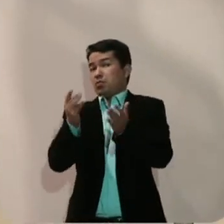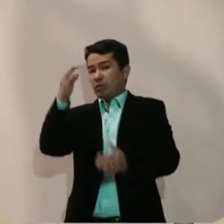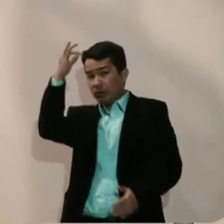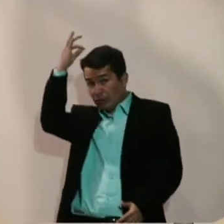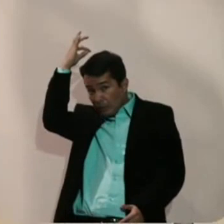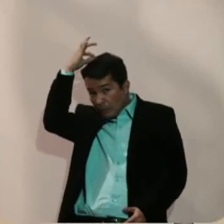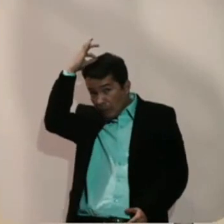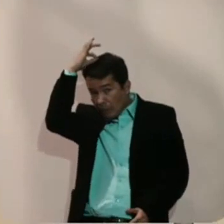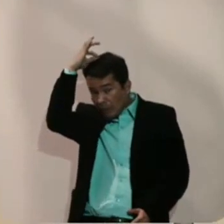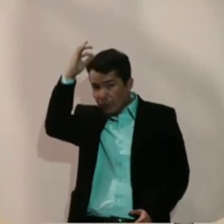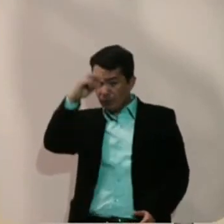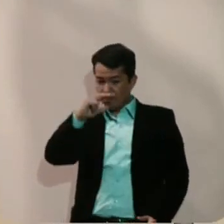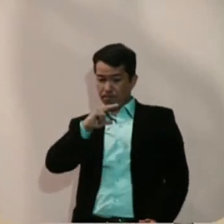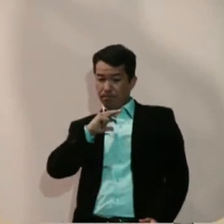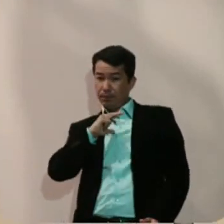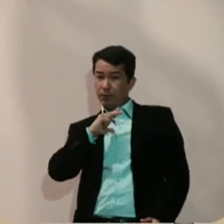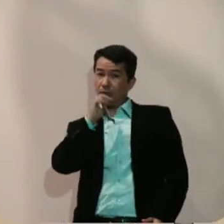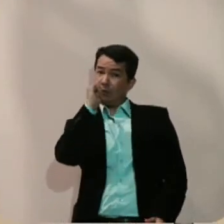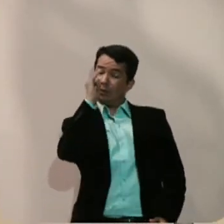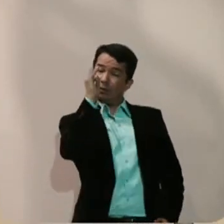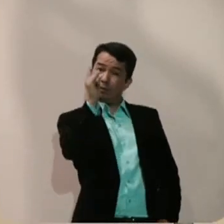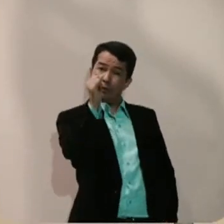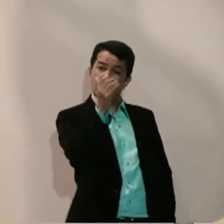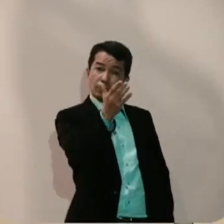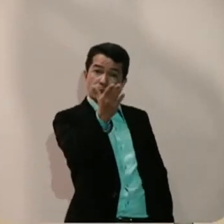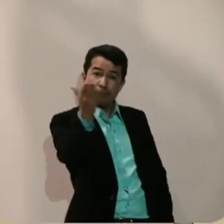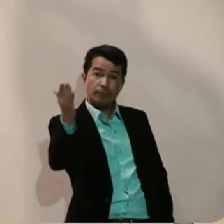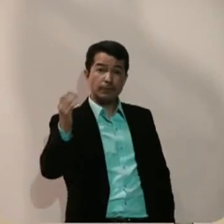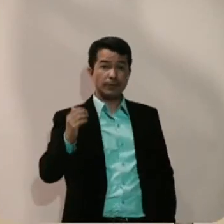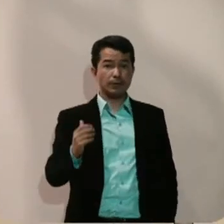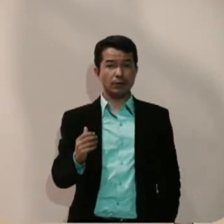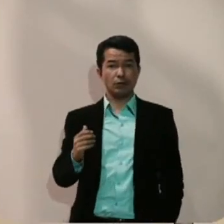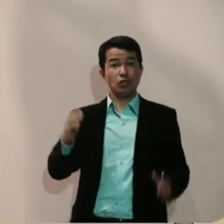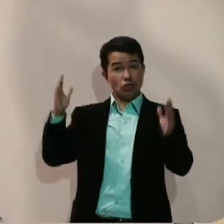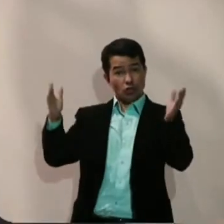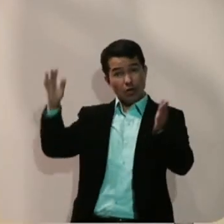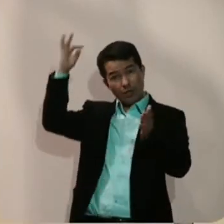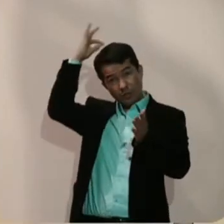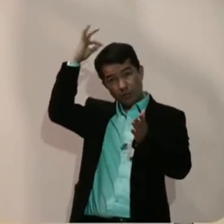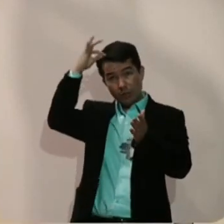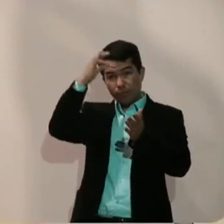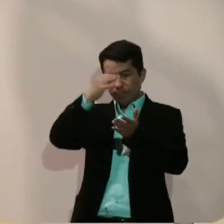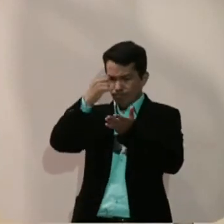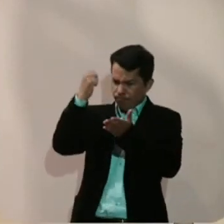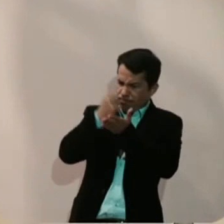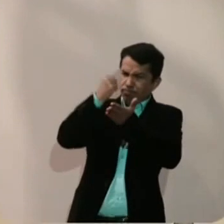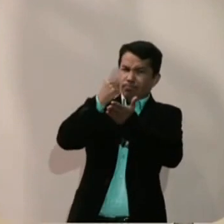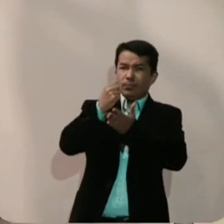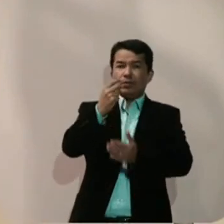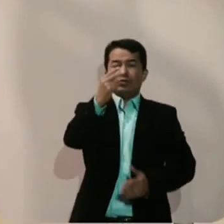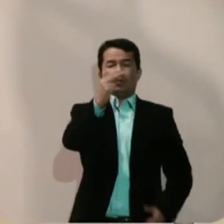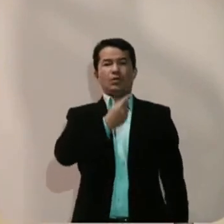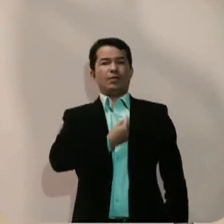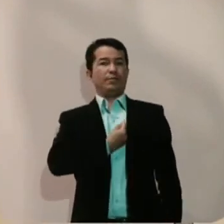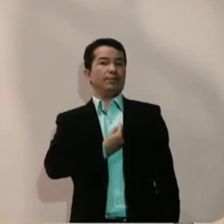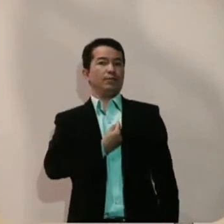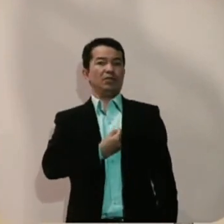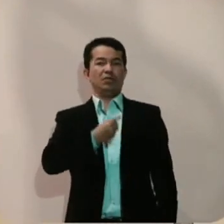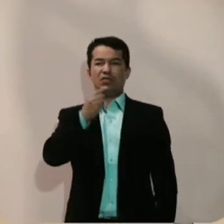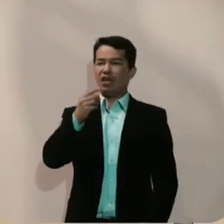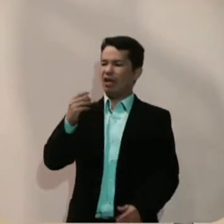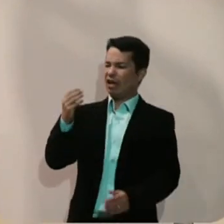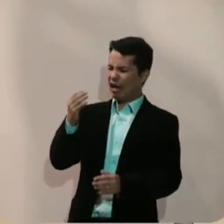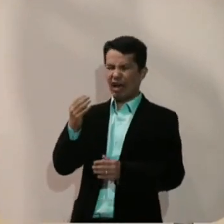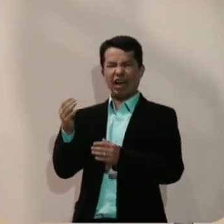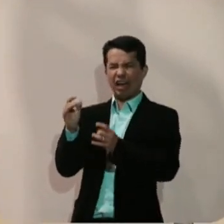remi, te selei com o meu Espírito, te dei os meus dons, e você jogou fora tudo isso, está na hora de